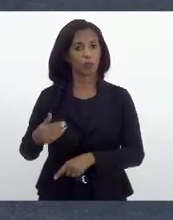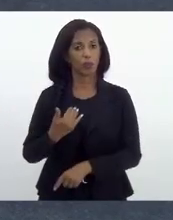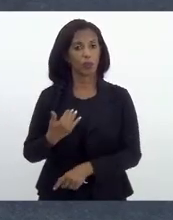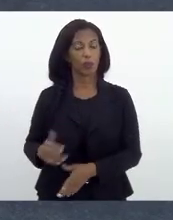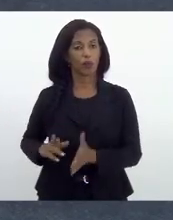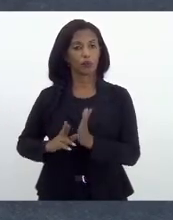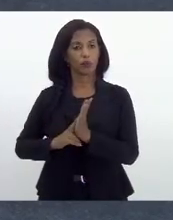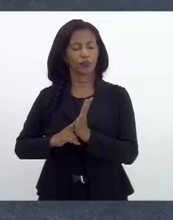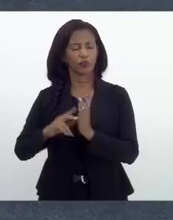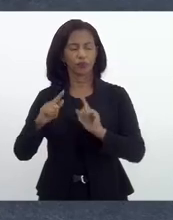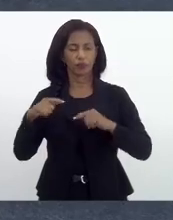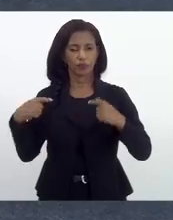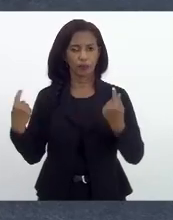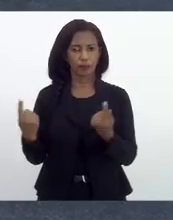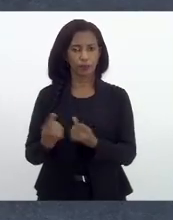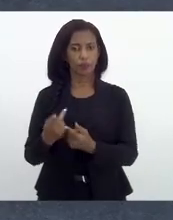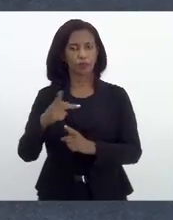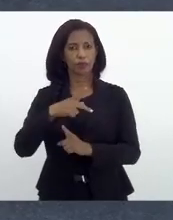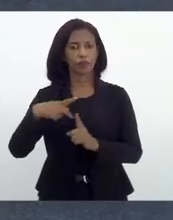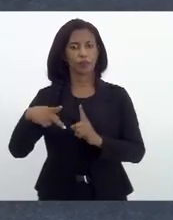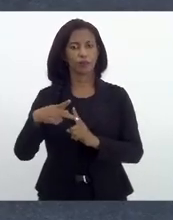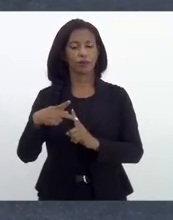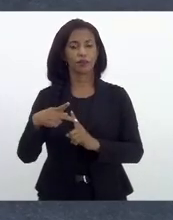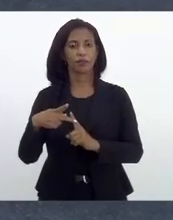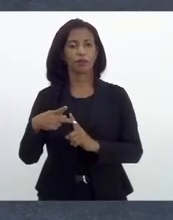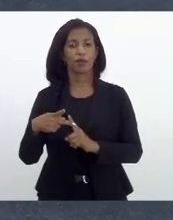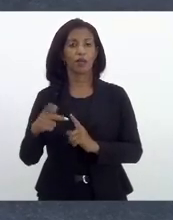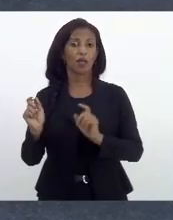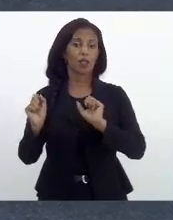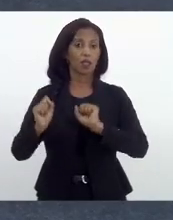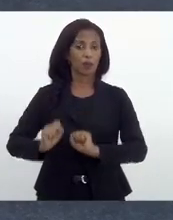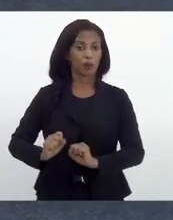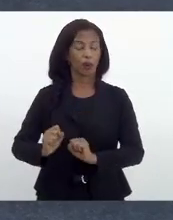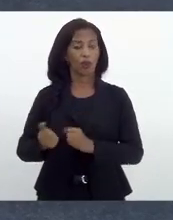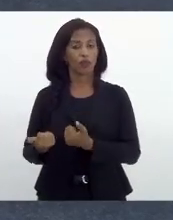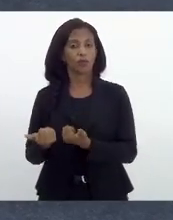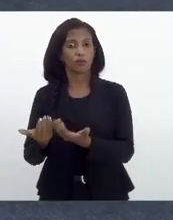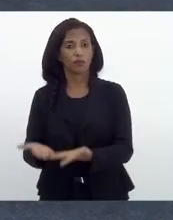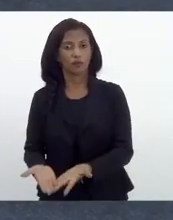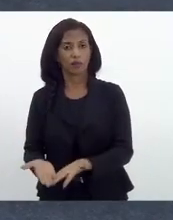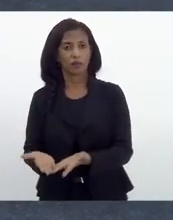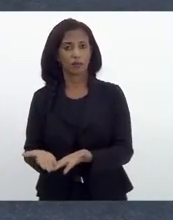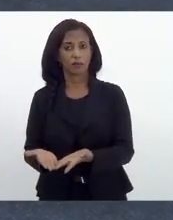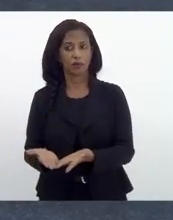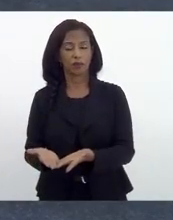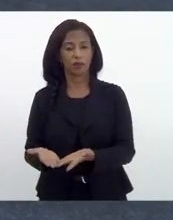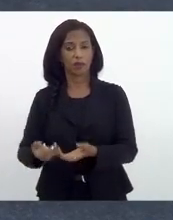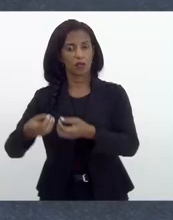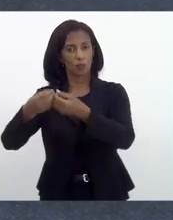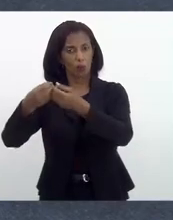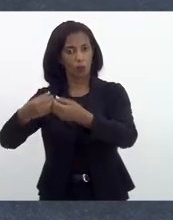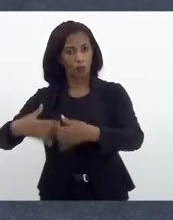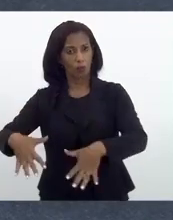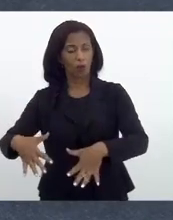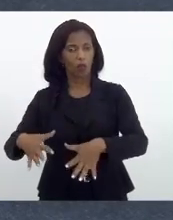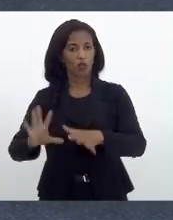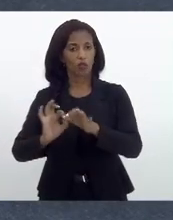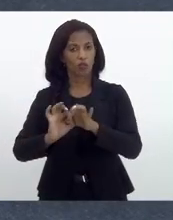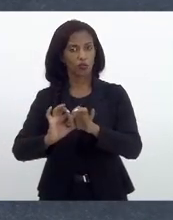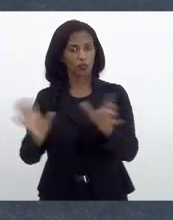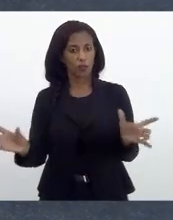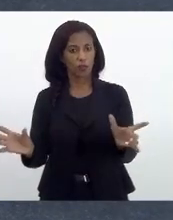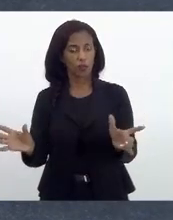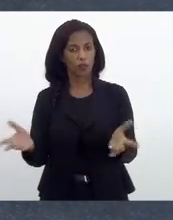no regime geral de previdência social que pode acarretar esse rompimento de vínculo que